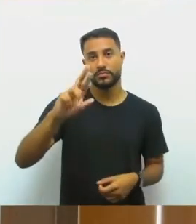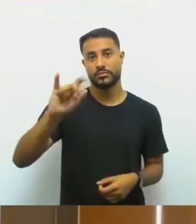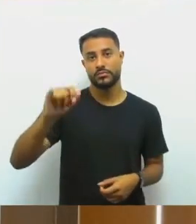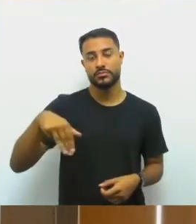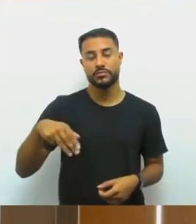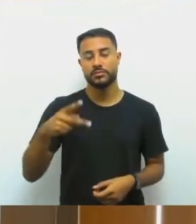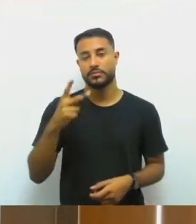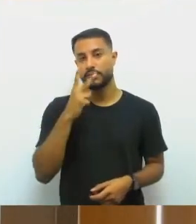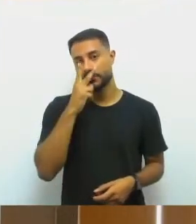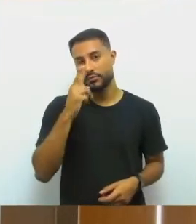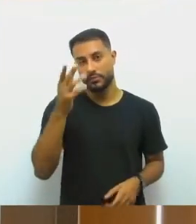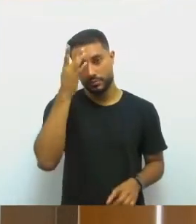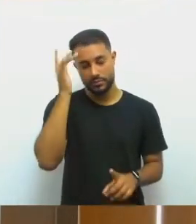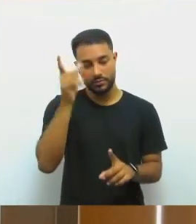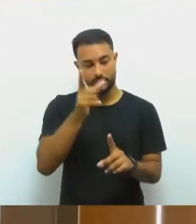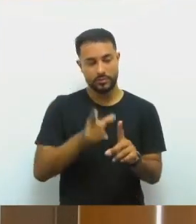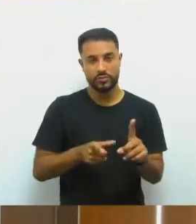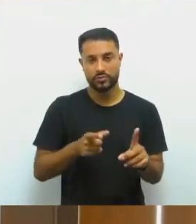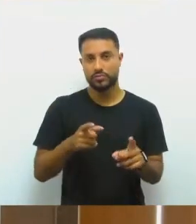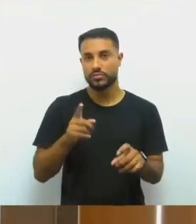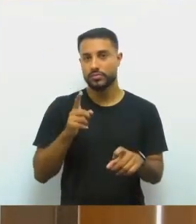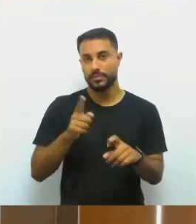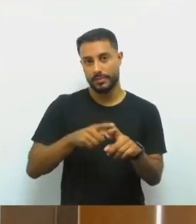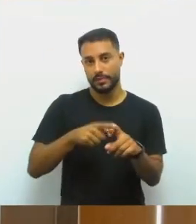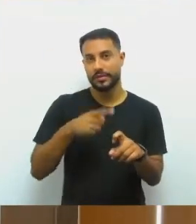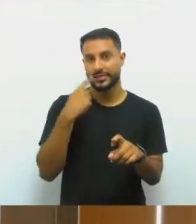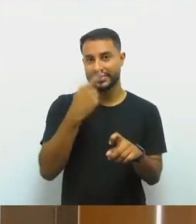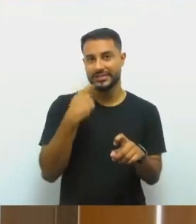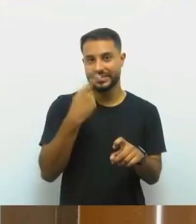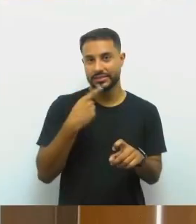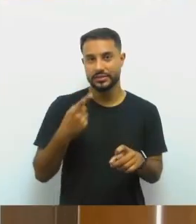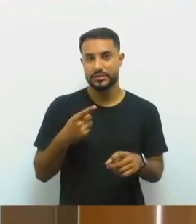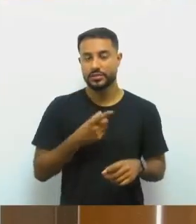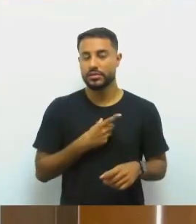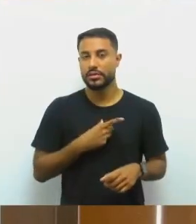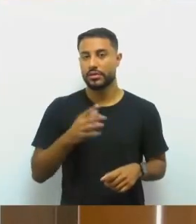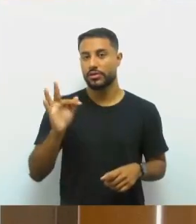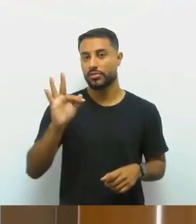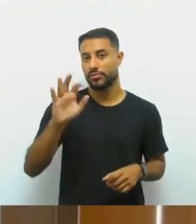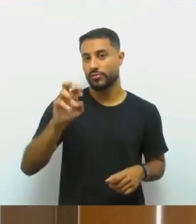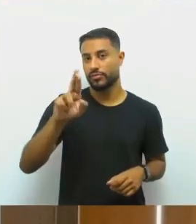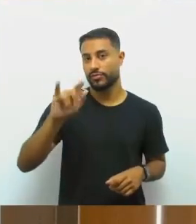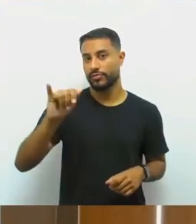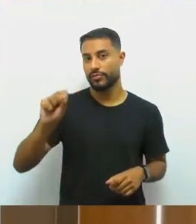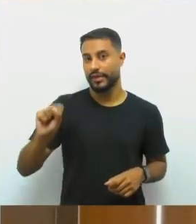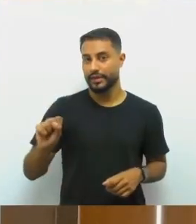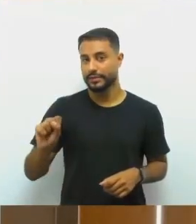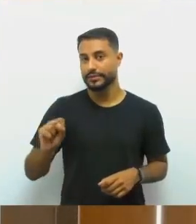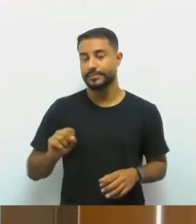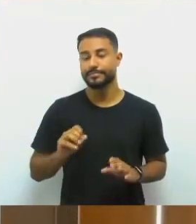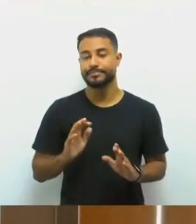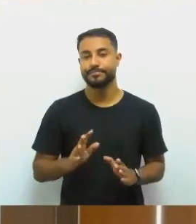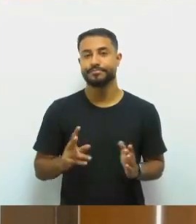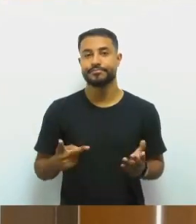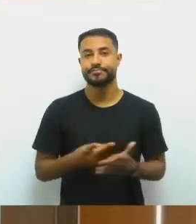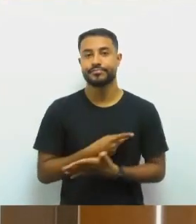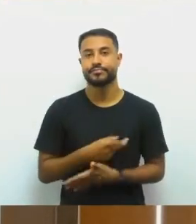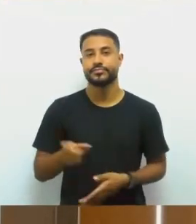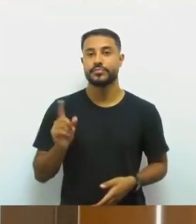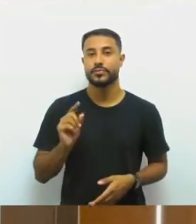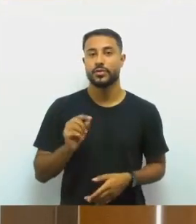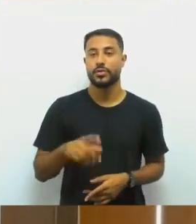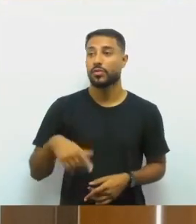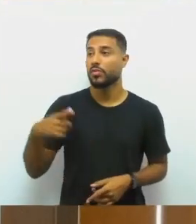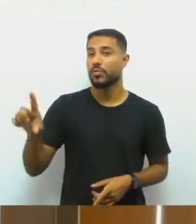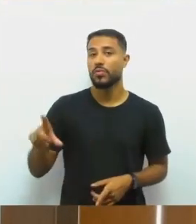férias, direito dele, todos os trabalhadores têm direito a férias. O outro dentista, me parece que saiu de licença